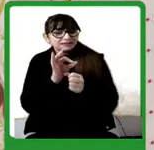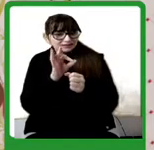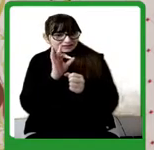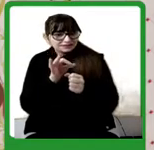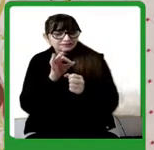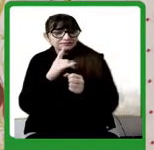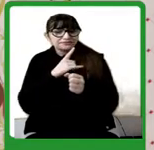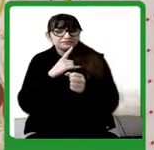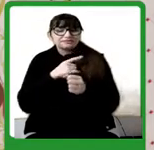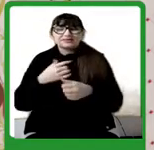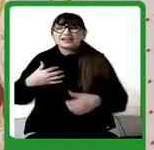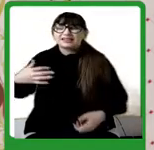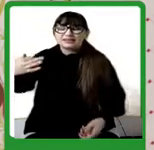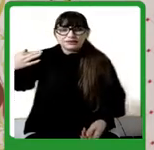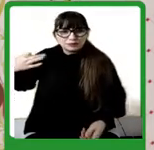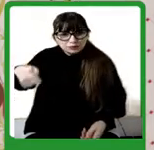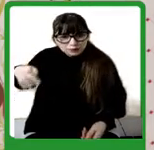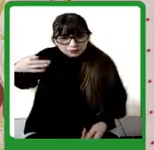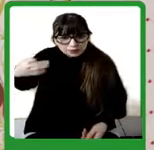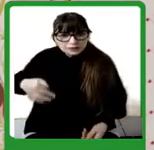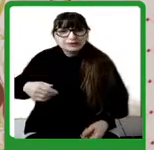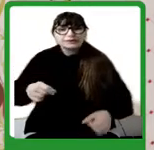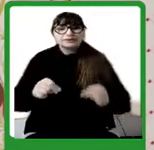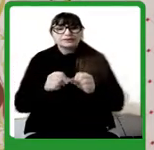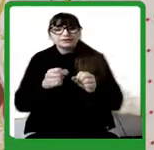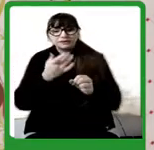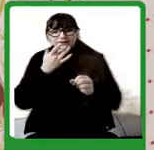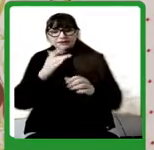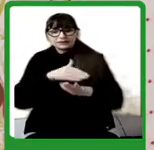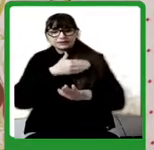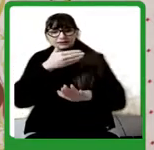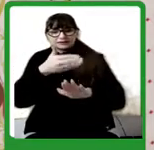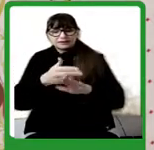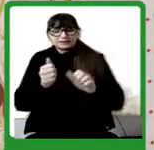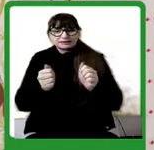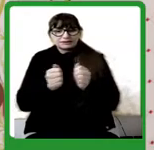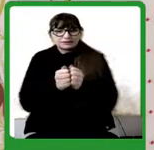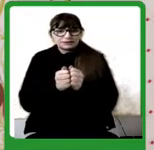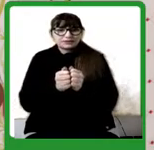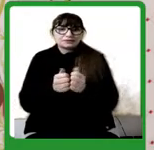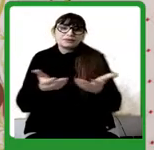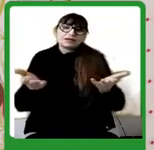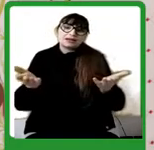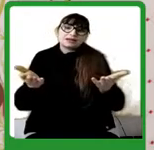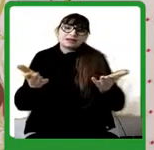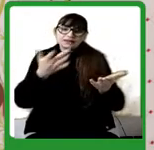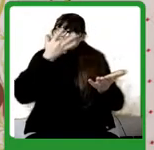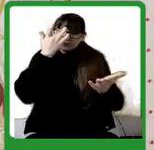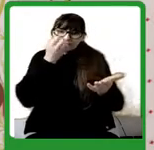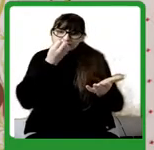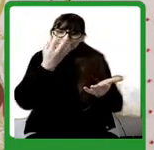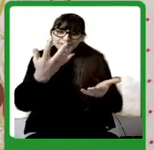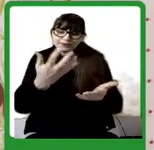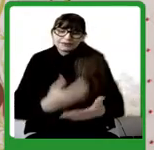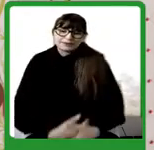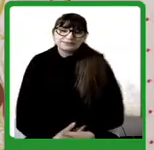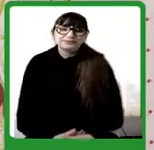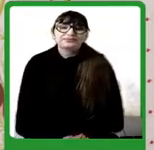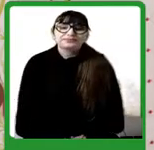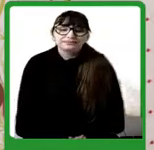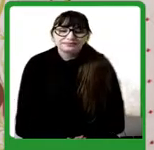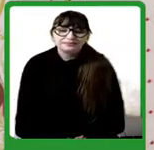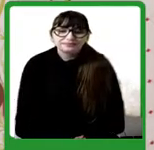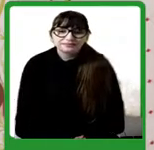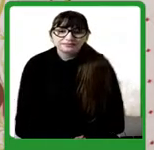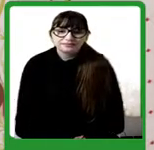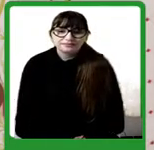nas costas, ela vinha lá em casa, nós ficava uma tarde inteira fazendo bolacha em Olinda, gente. Meu Deus, que pessoa. Que pessoa. E tu virou isso ali,